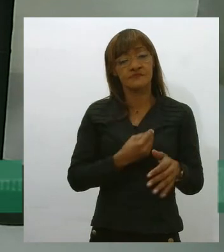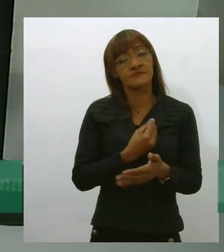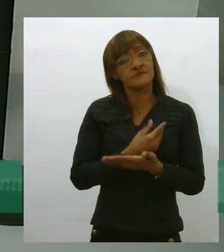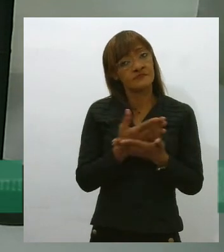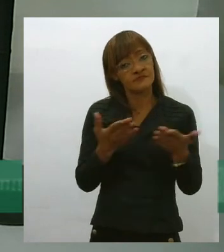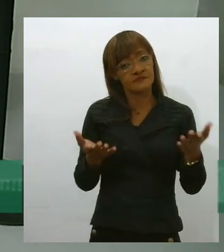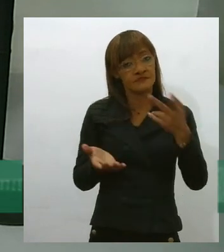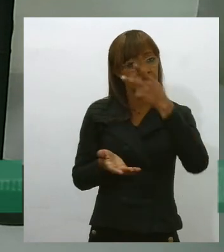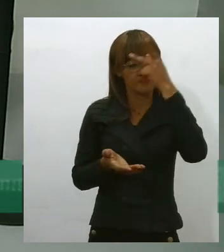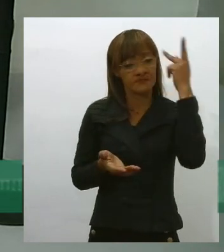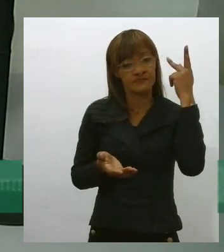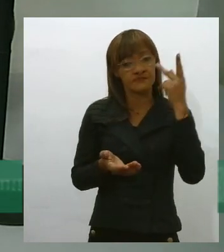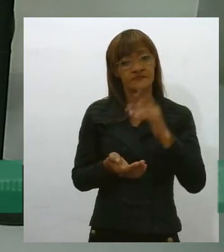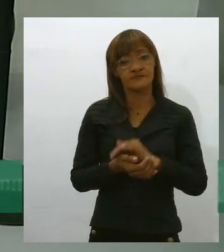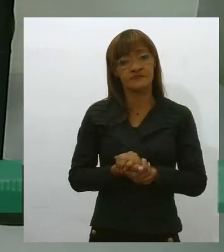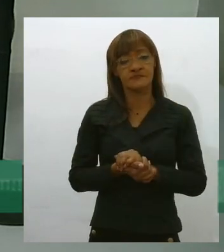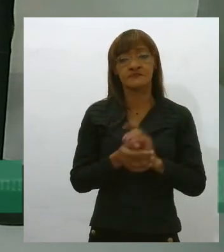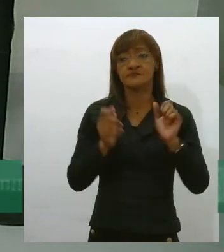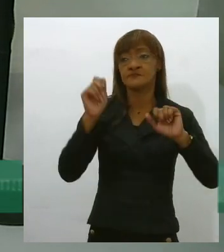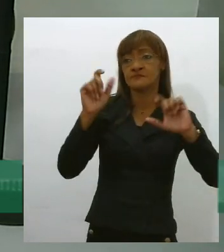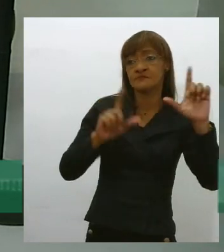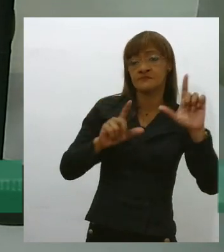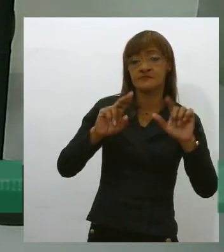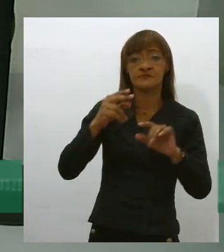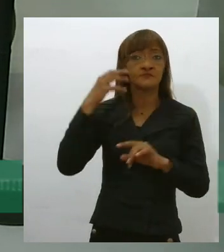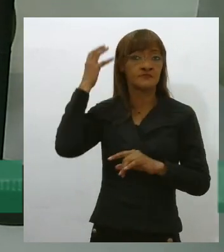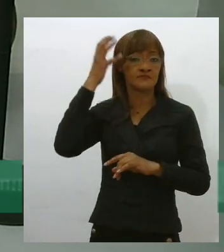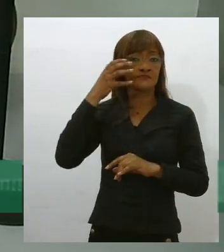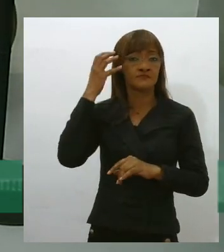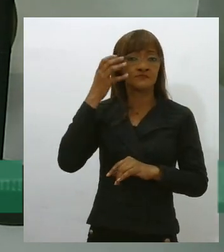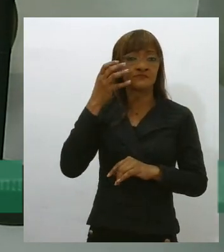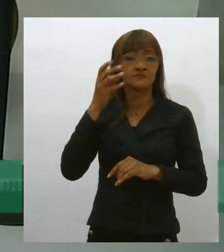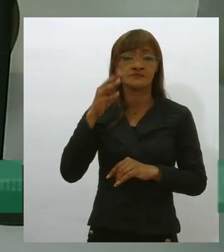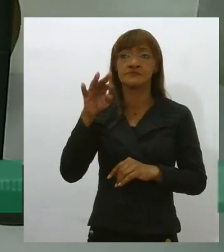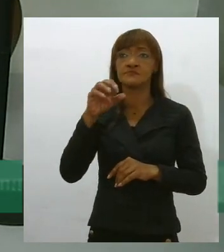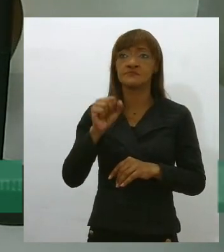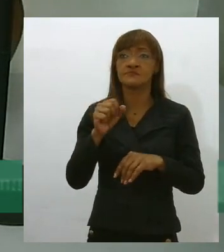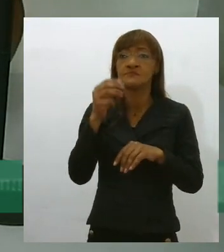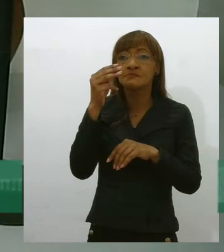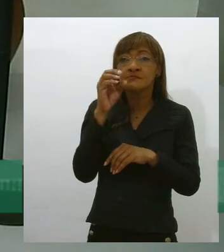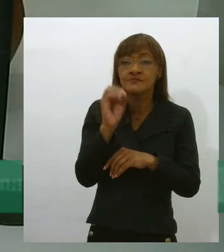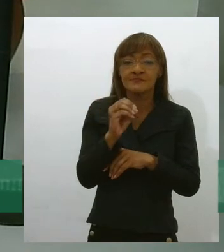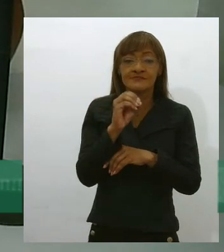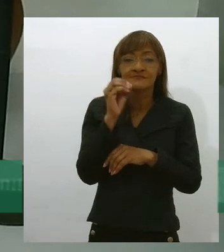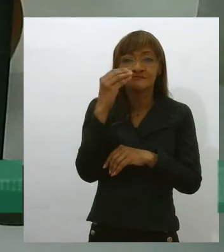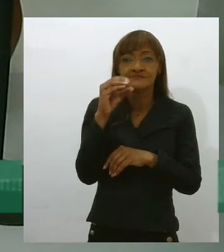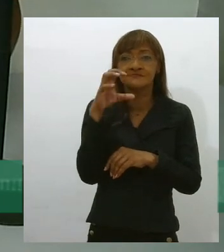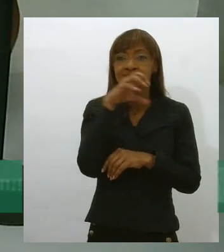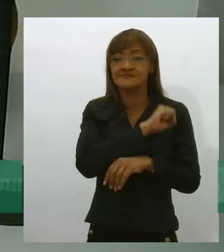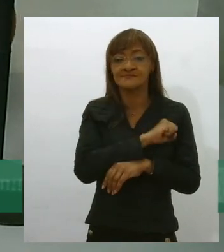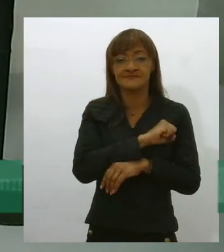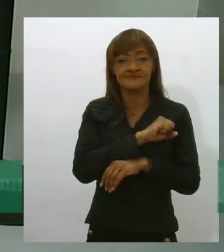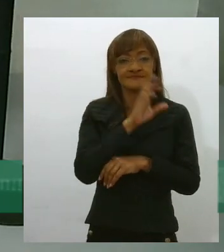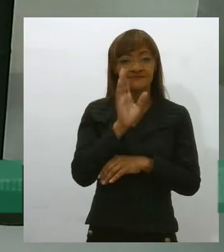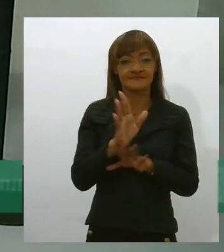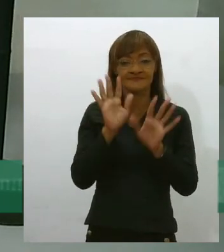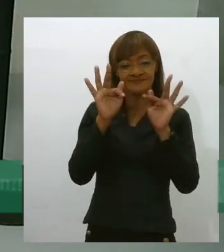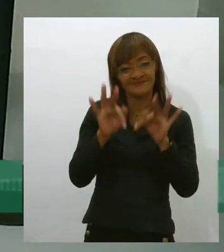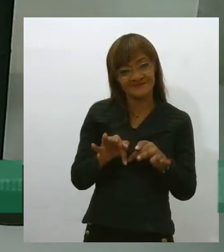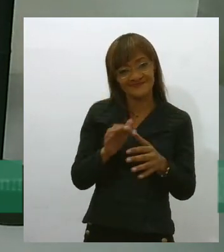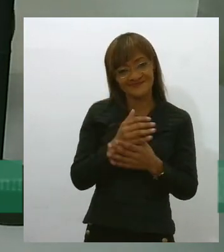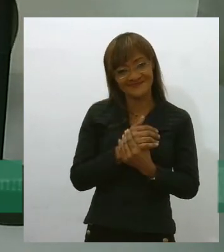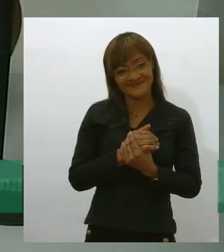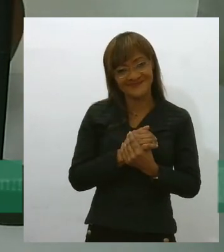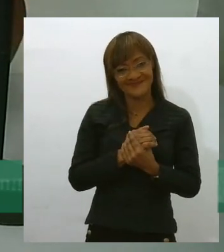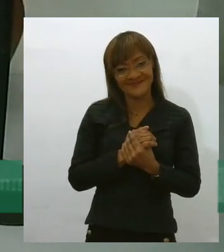no dia a dia seja na TVI seja no rádio Marcos eu vou deixar até lenta 5 dias aí para suas considerações finais né sobre a importância